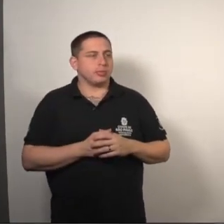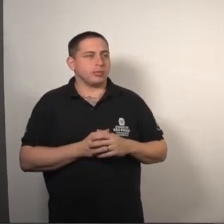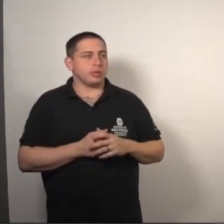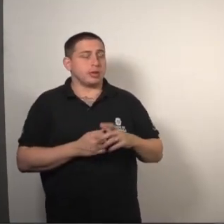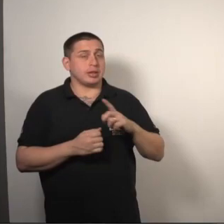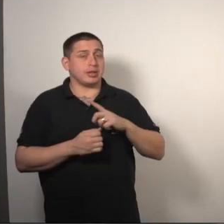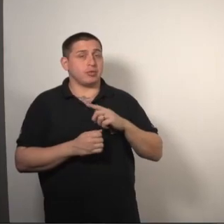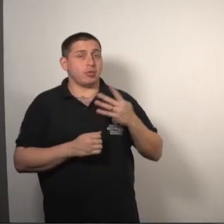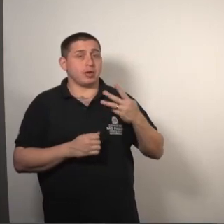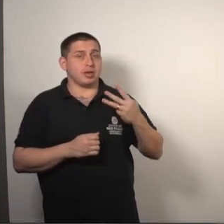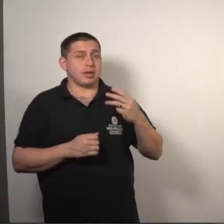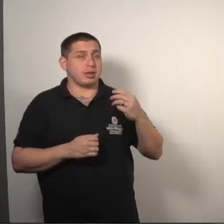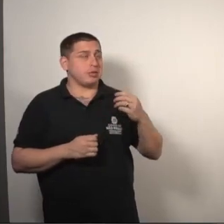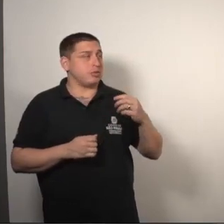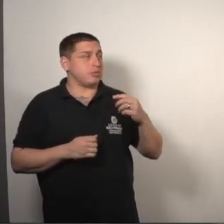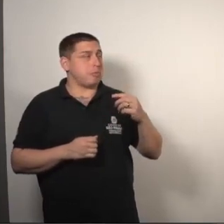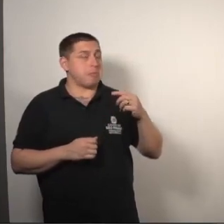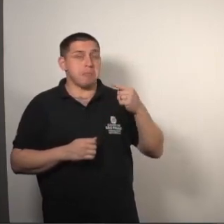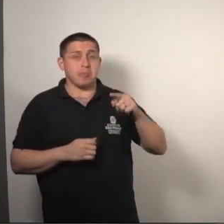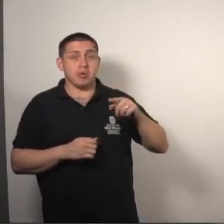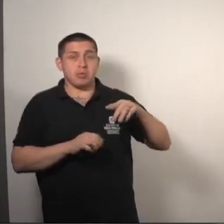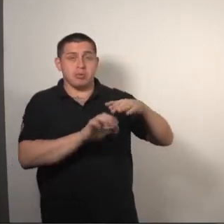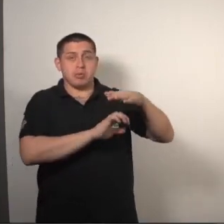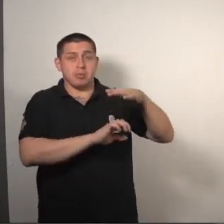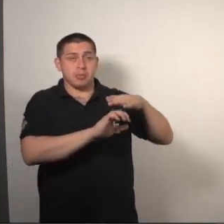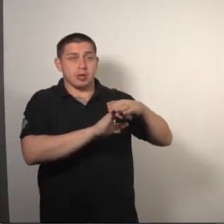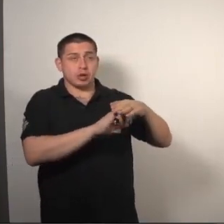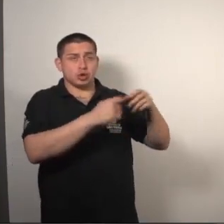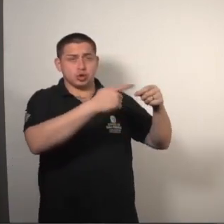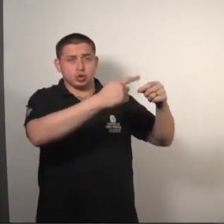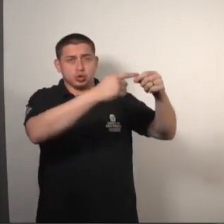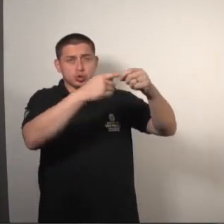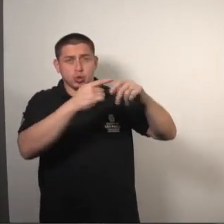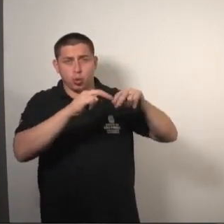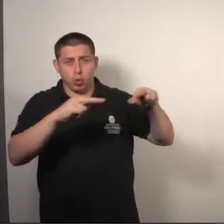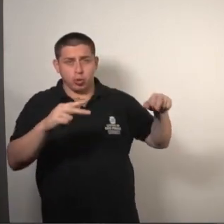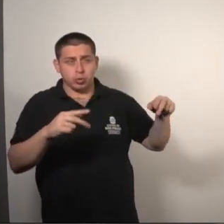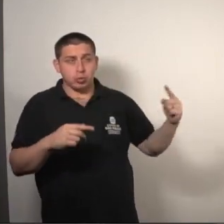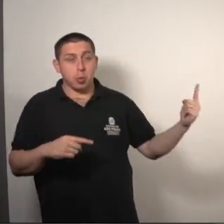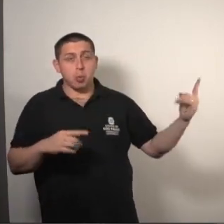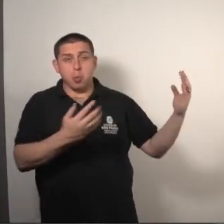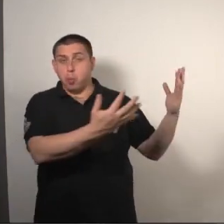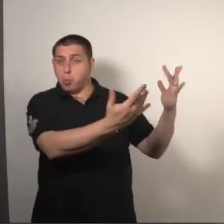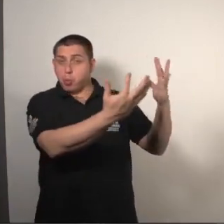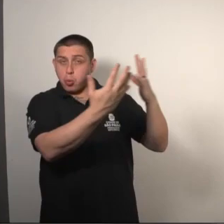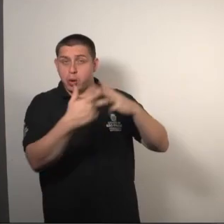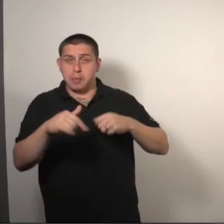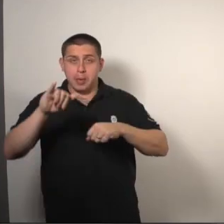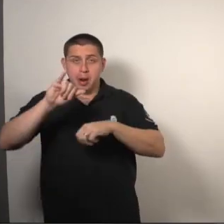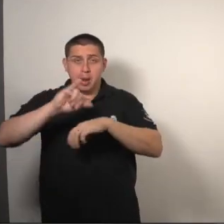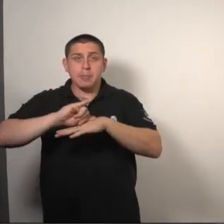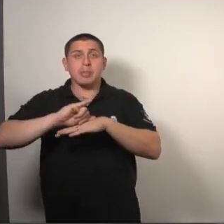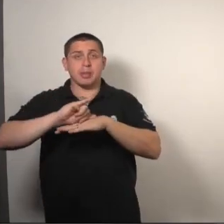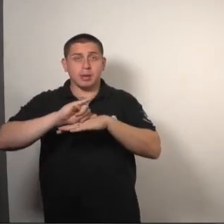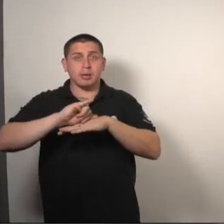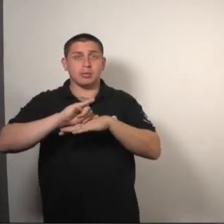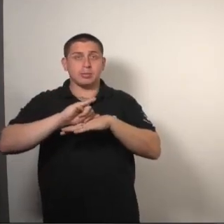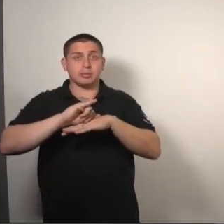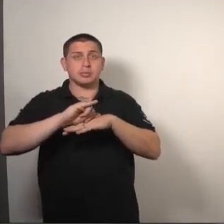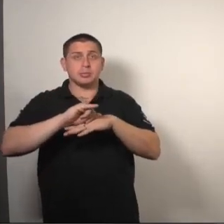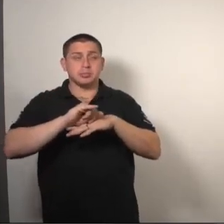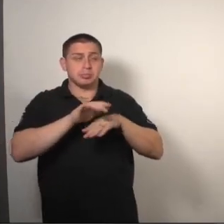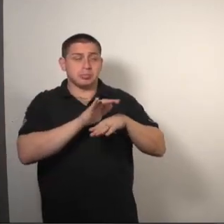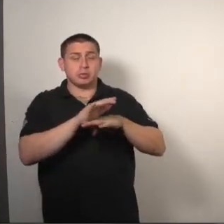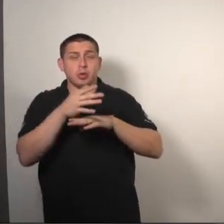mil empresas, se transferiram para a cidade de São Paulo, que estavam em outros municípios, né, de outros municípios de São Paulo ou de outros